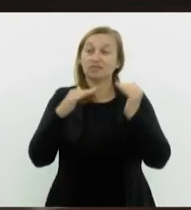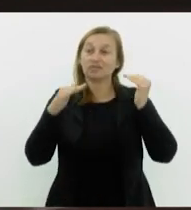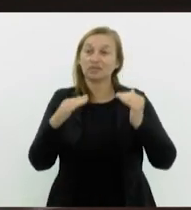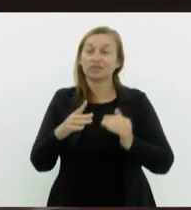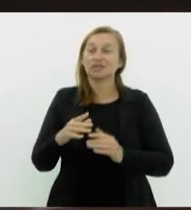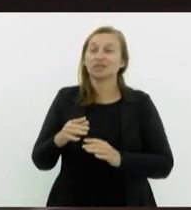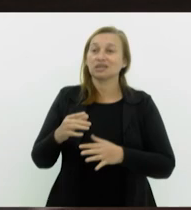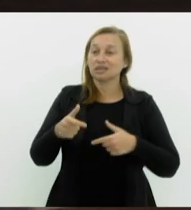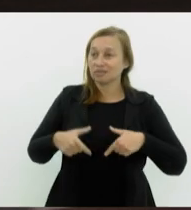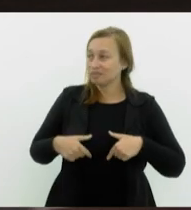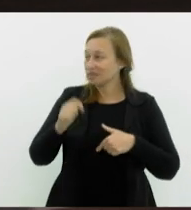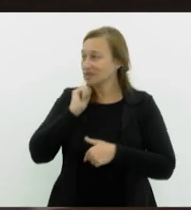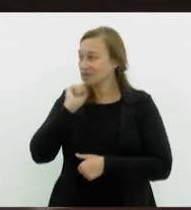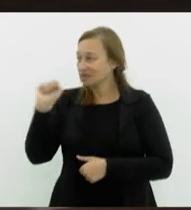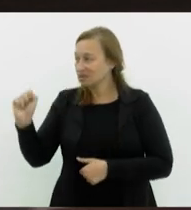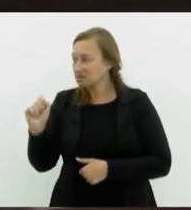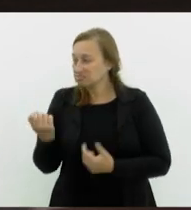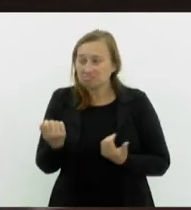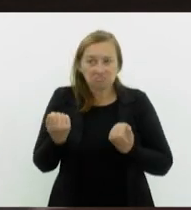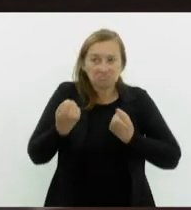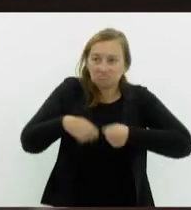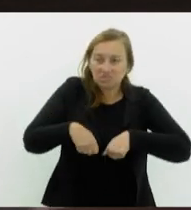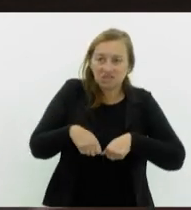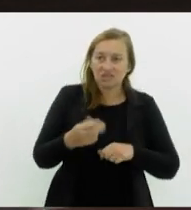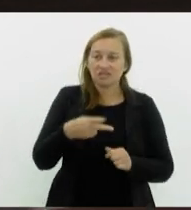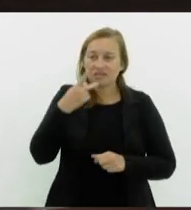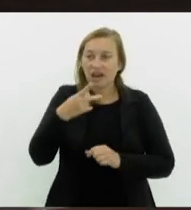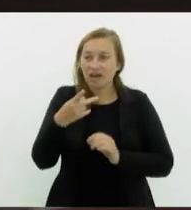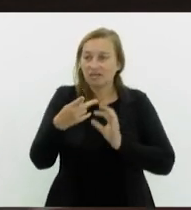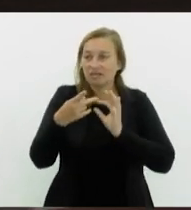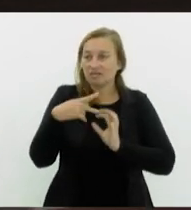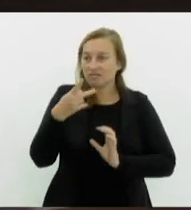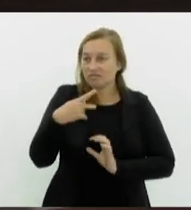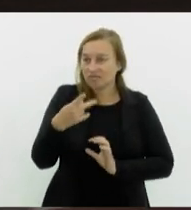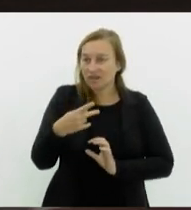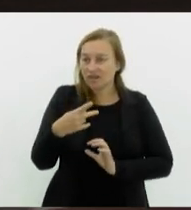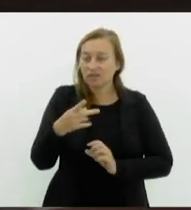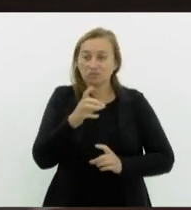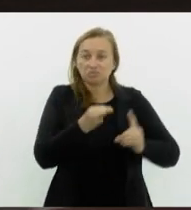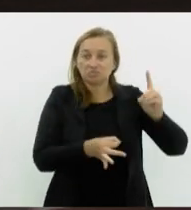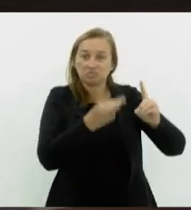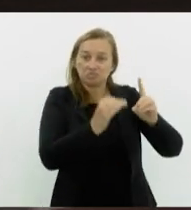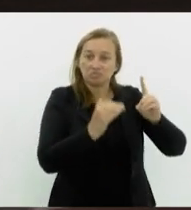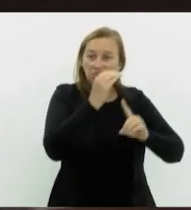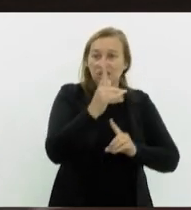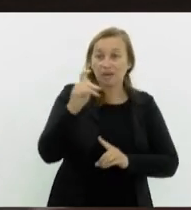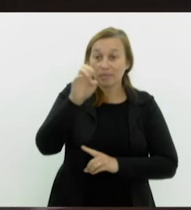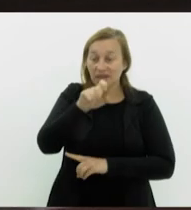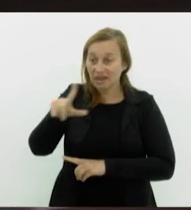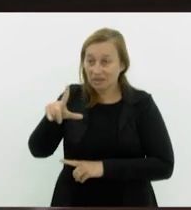medalha. Eu acho que eu não preciso falar muito do desembargador Gabriel